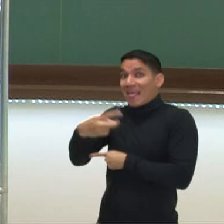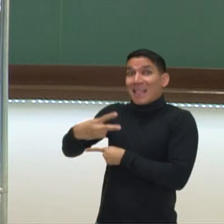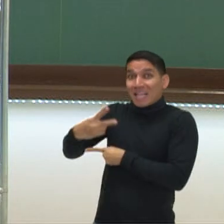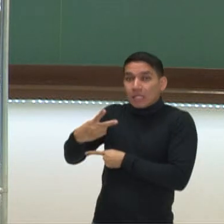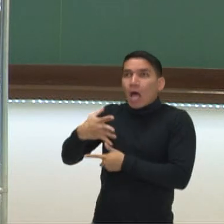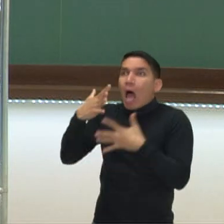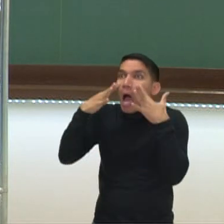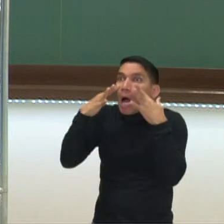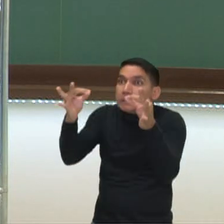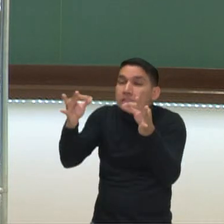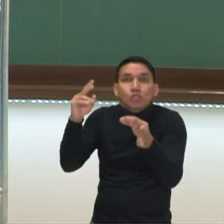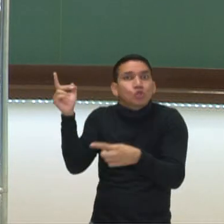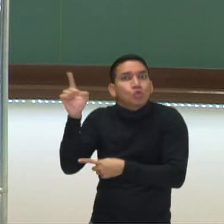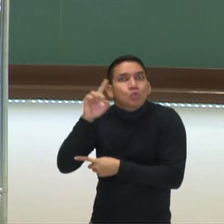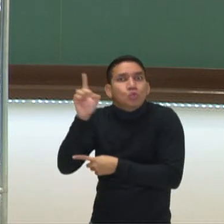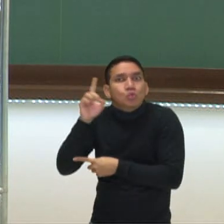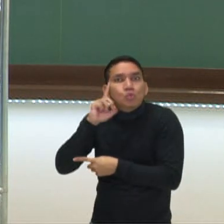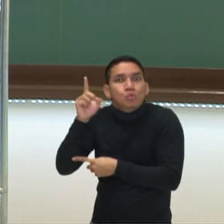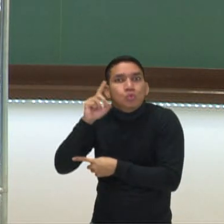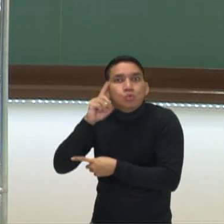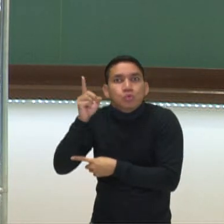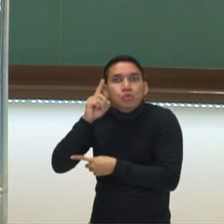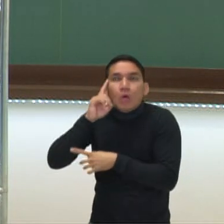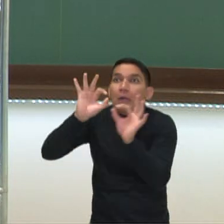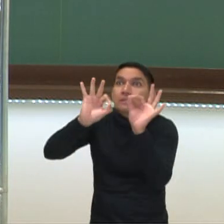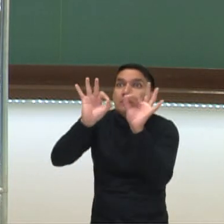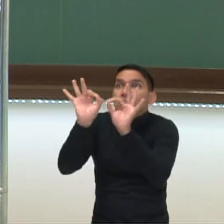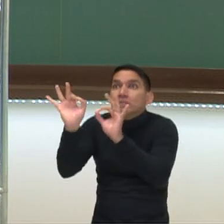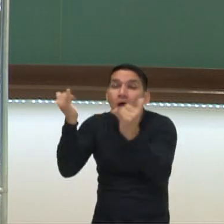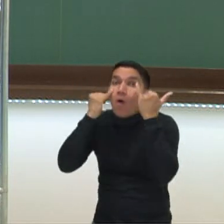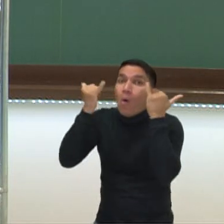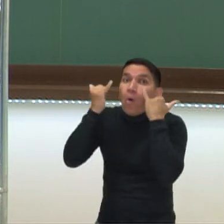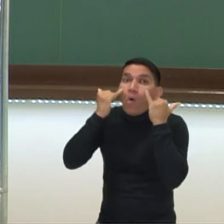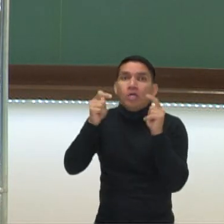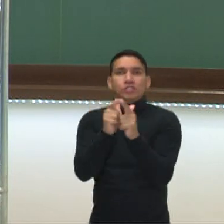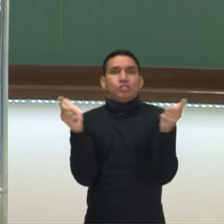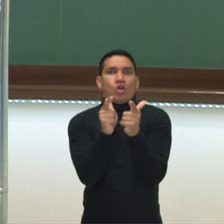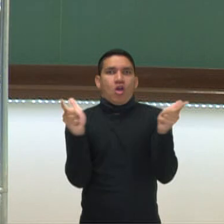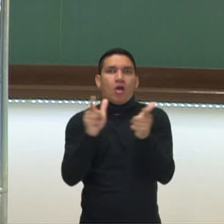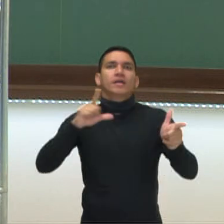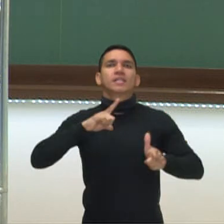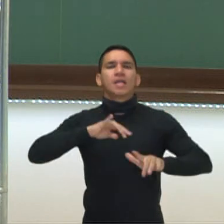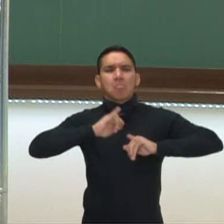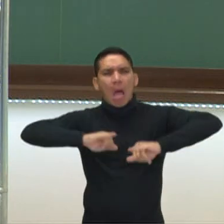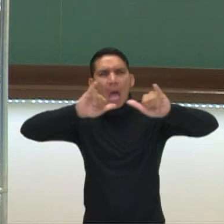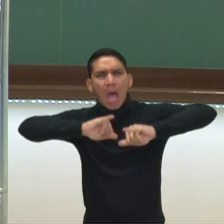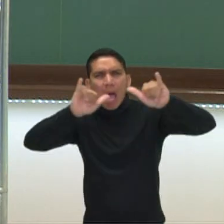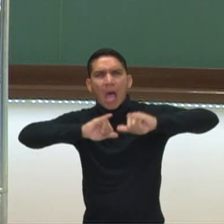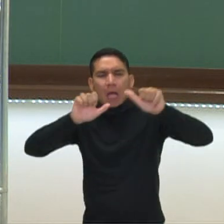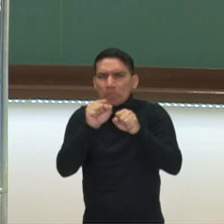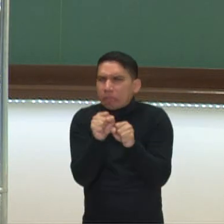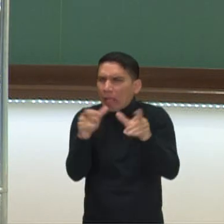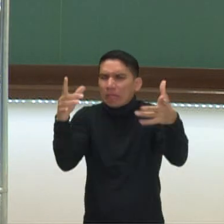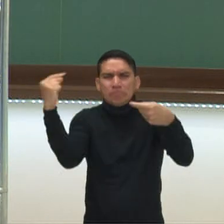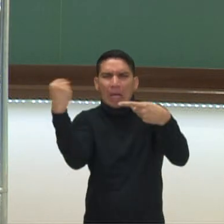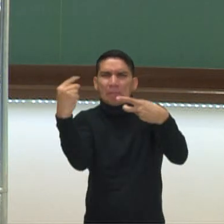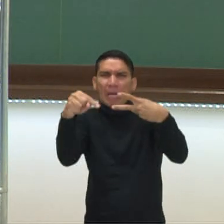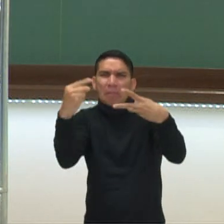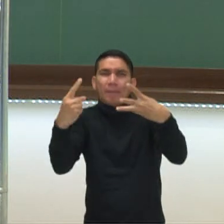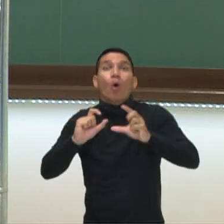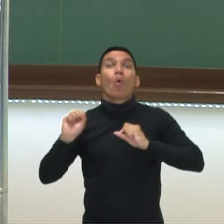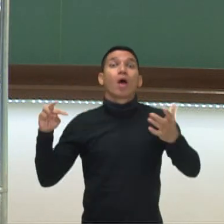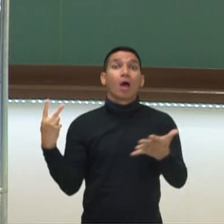Mundial diariamente, cotidianamente, o tempo todo. Os jornais traziam informações repletas do que estava acontecendo na guerra,